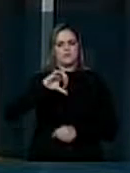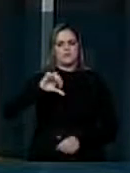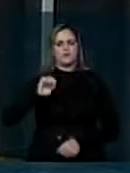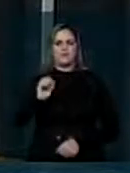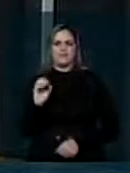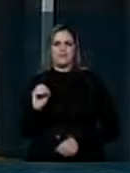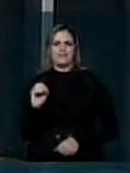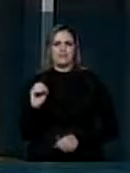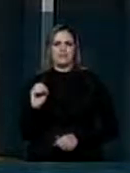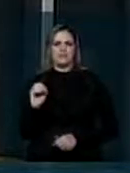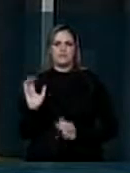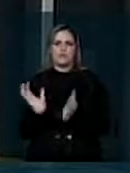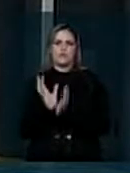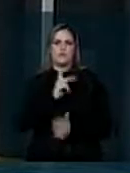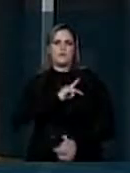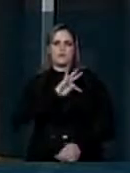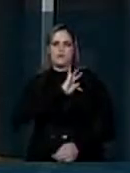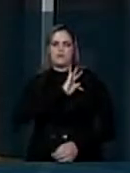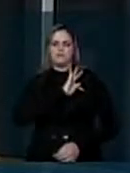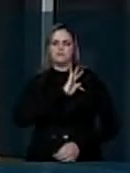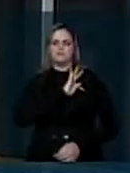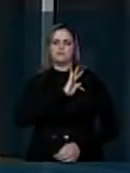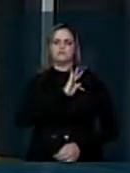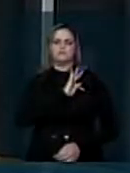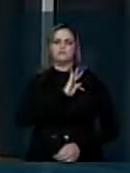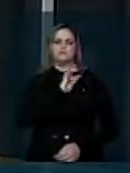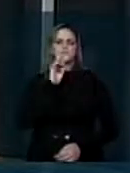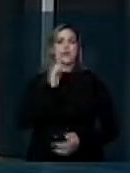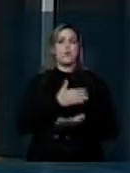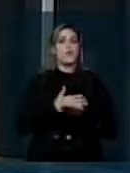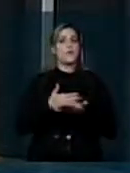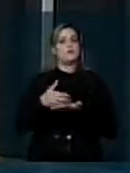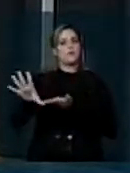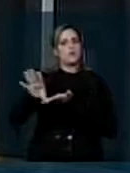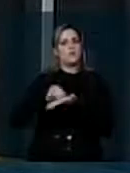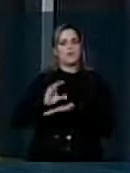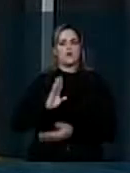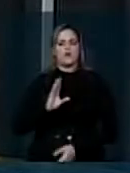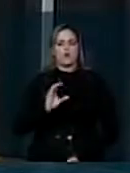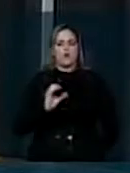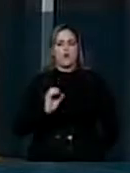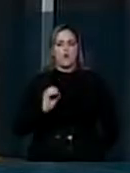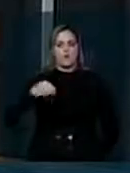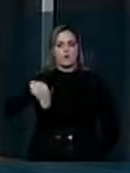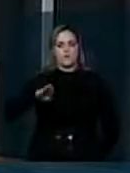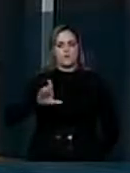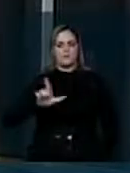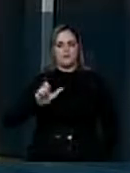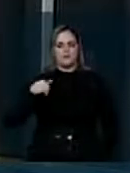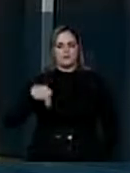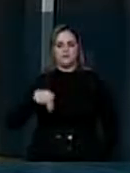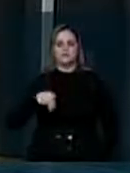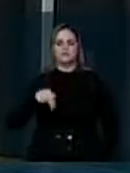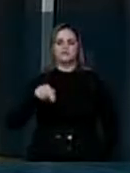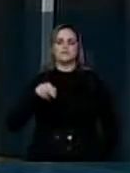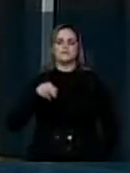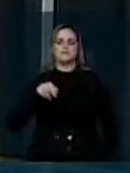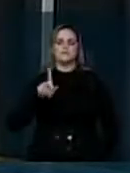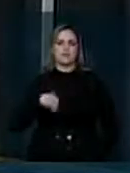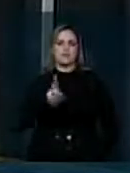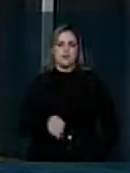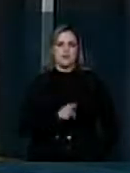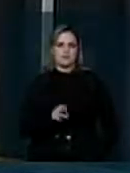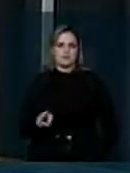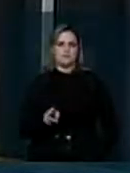PT, as obras de Comblan começaram a ter uma importância muito grande. E nestes anos que estou aqui